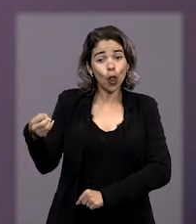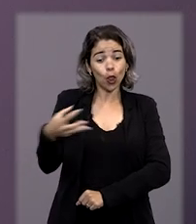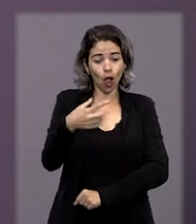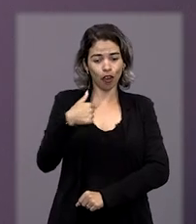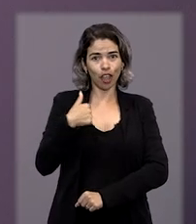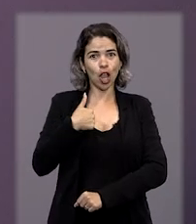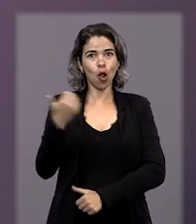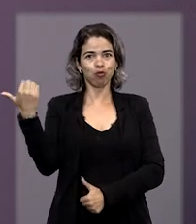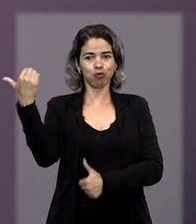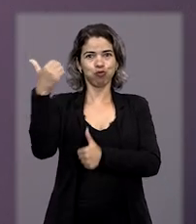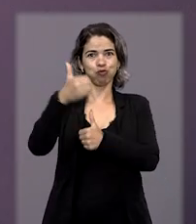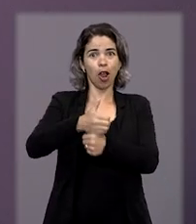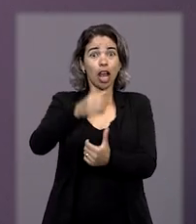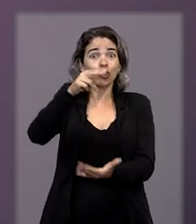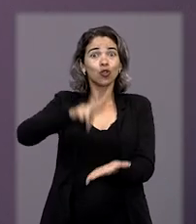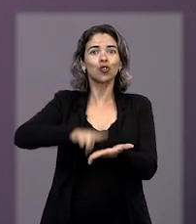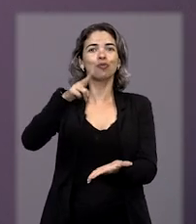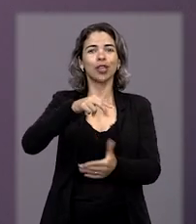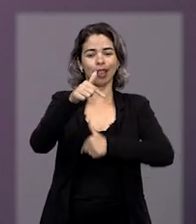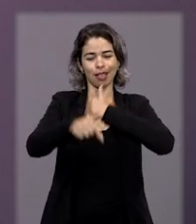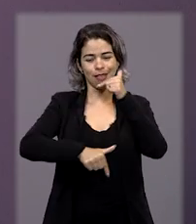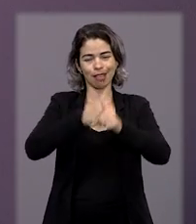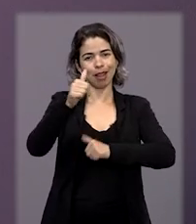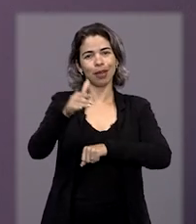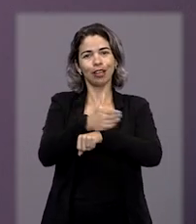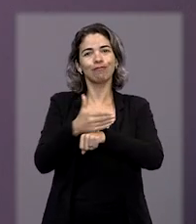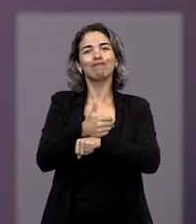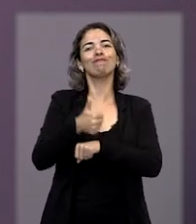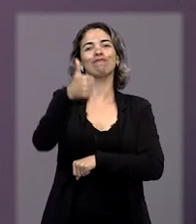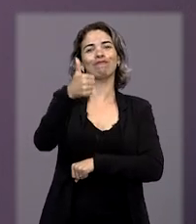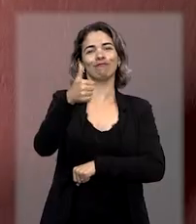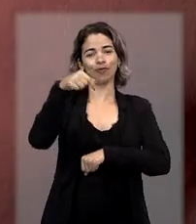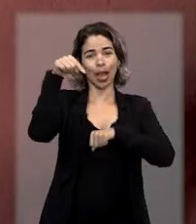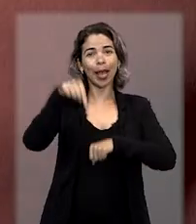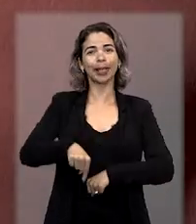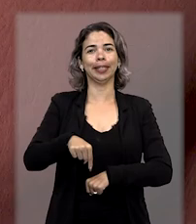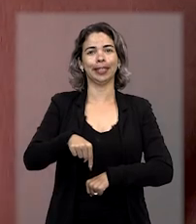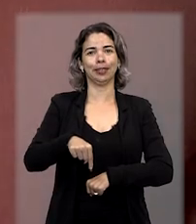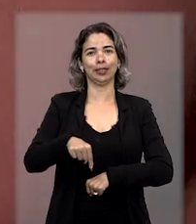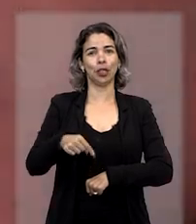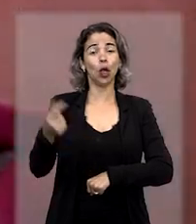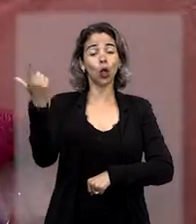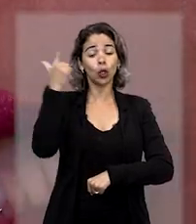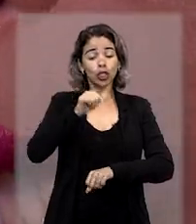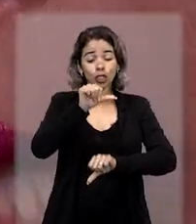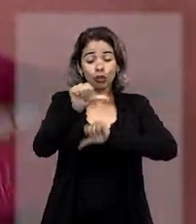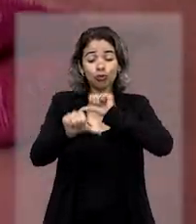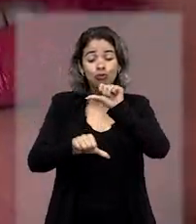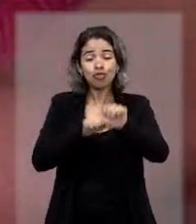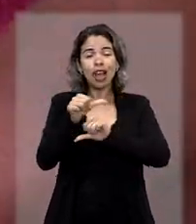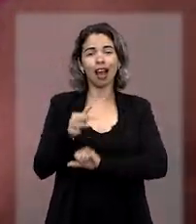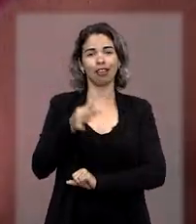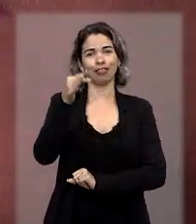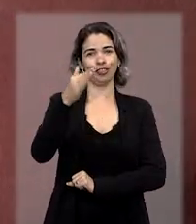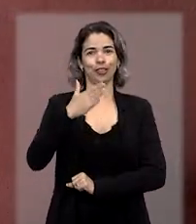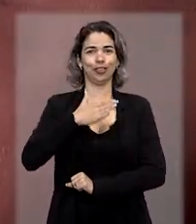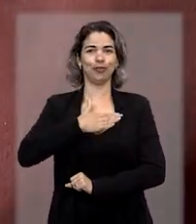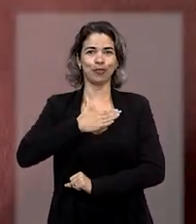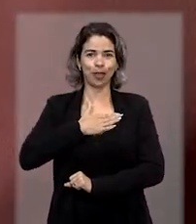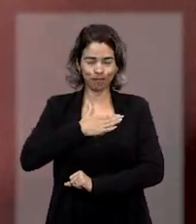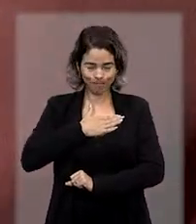assim que eu tomei posse aqui consegui né modificar o meu destino